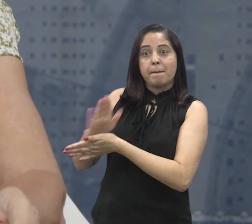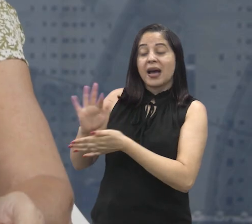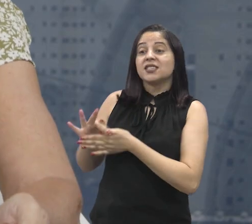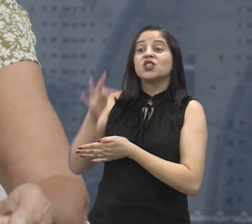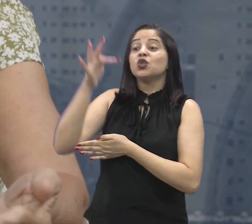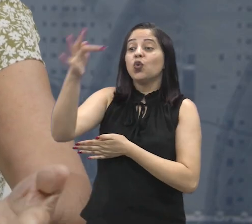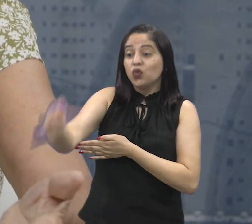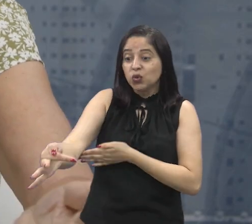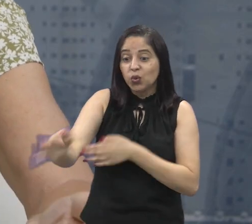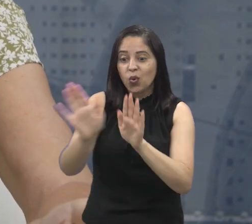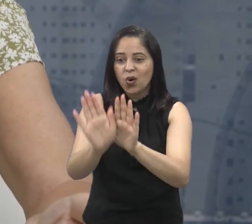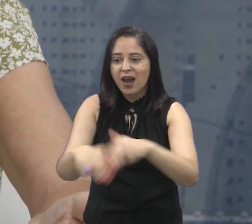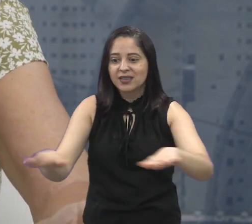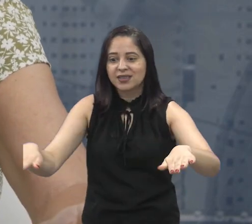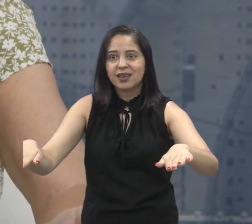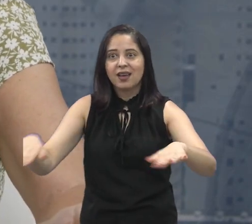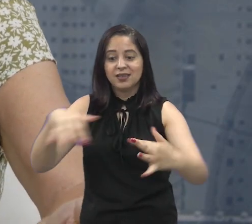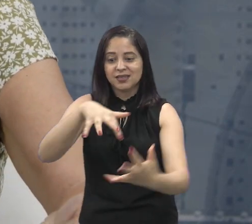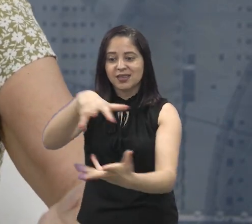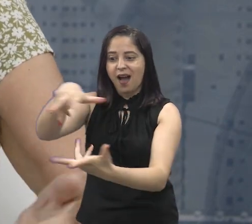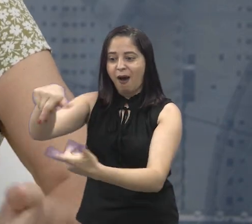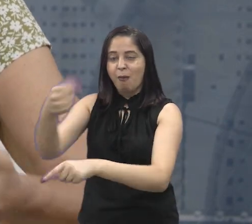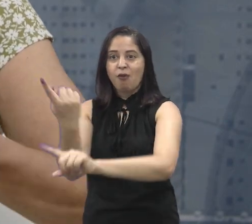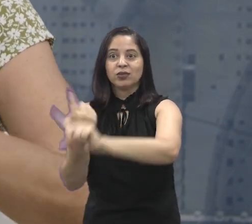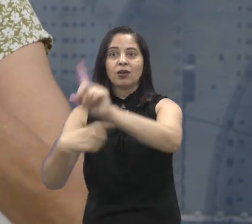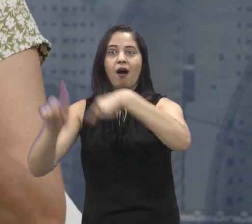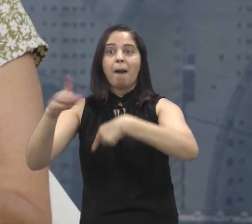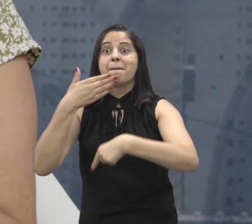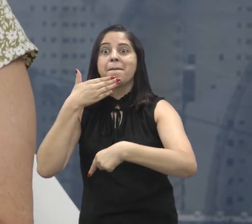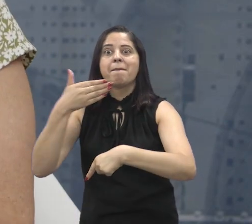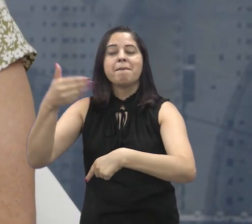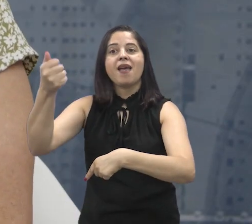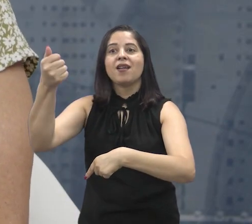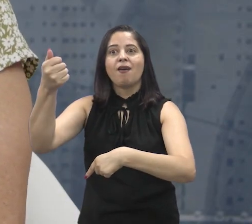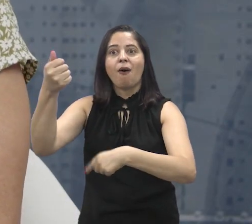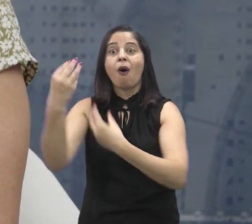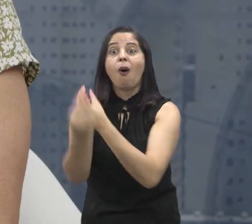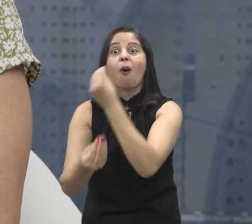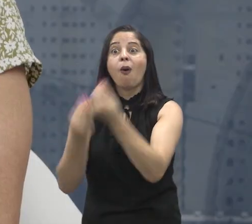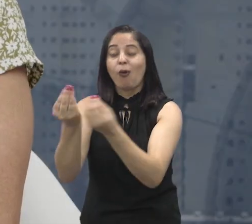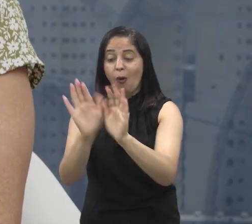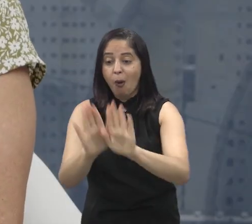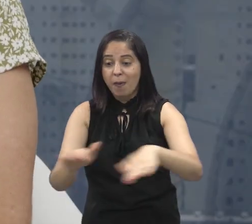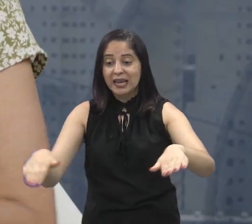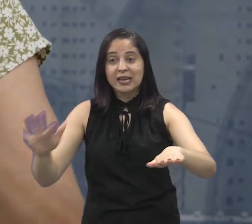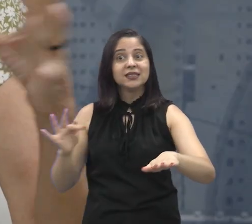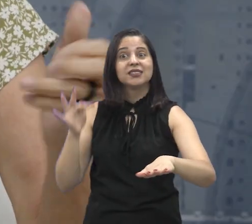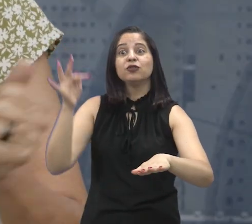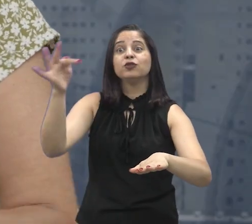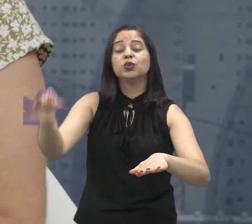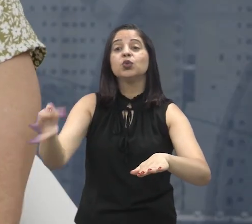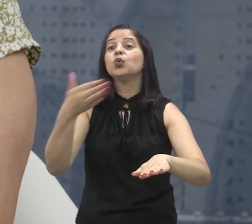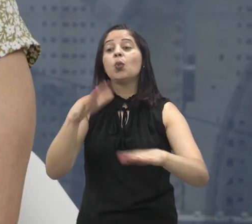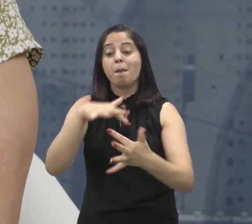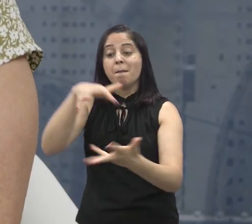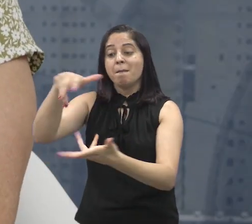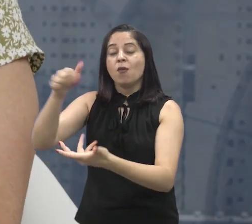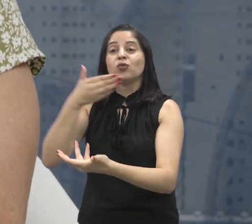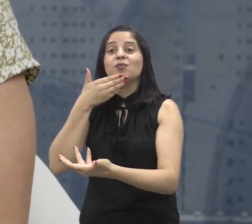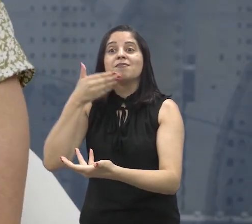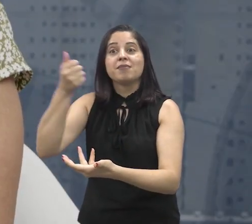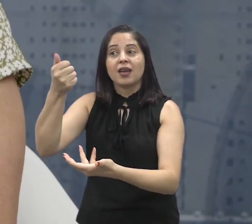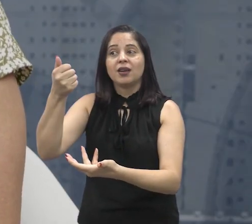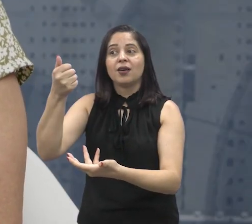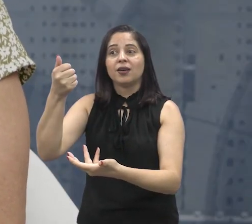nas crianças e nos adolescentes que vêm pela frente, né? O que eles podem melhorar para a nossa vida, né? Então, eu vejo o